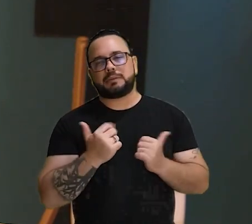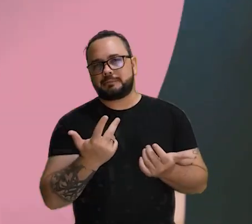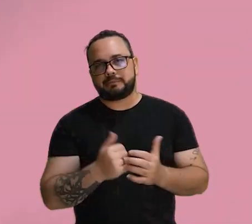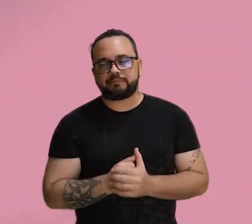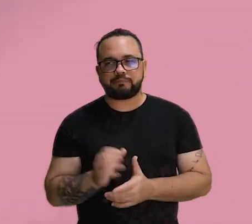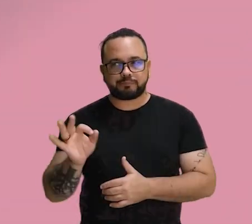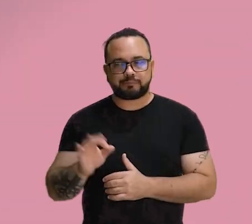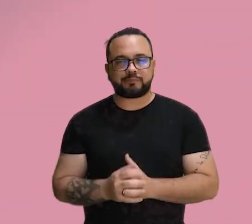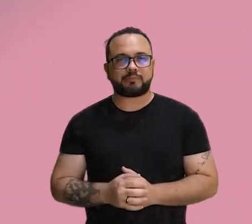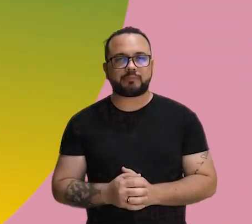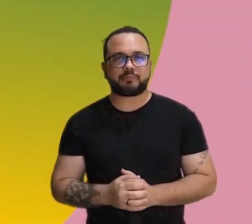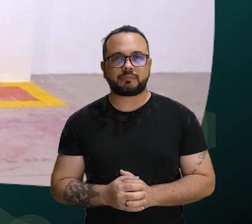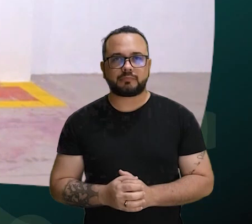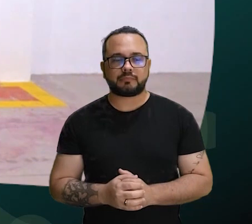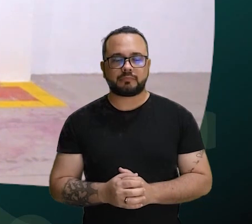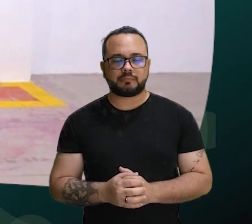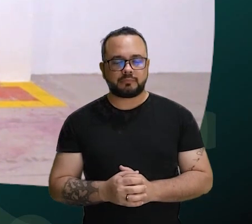né? Exatamente.